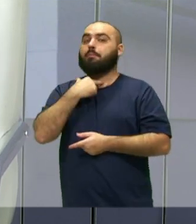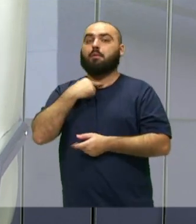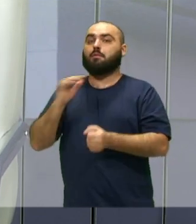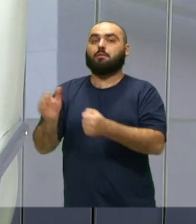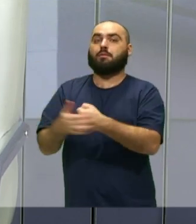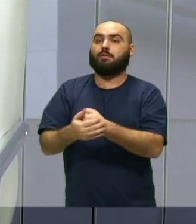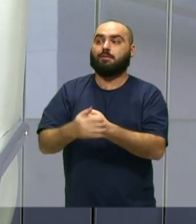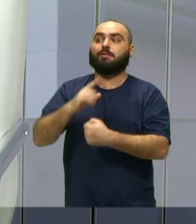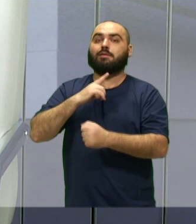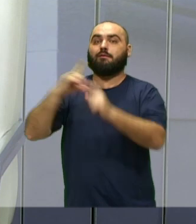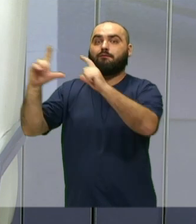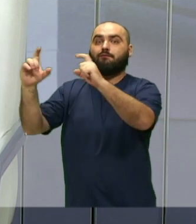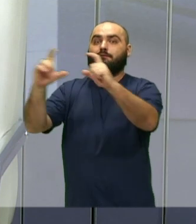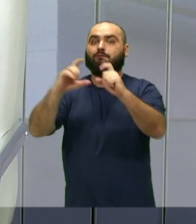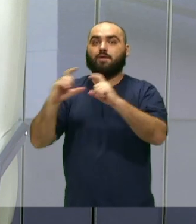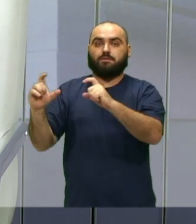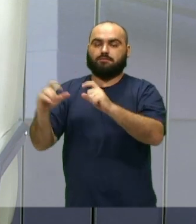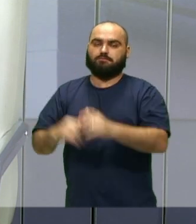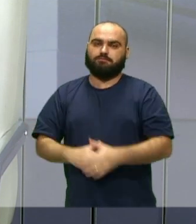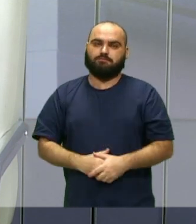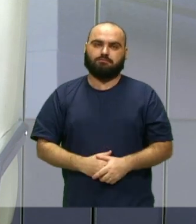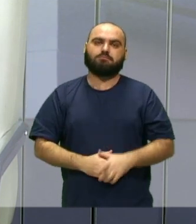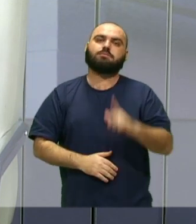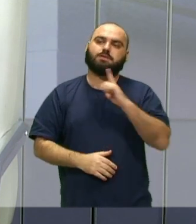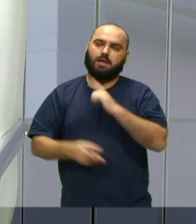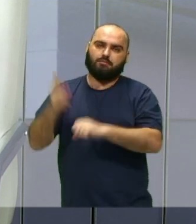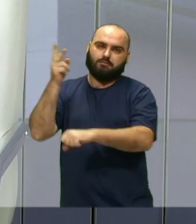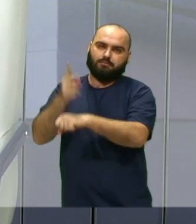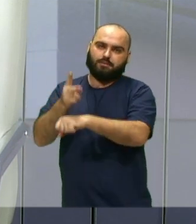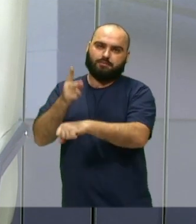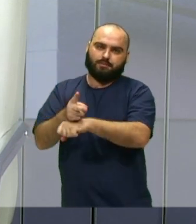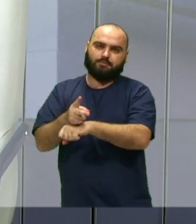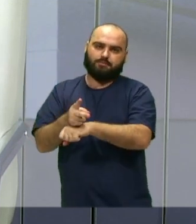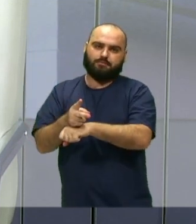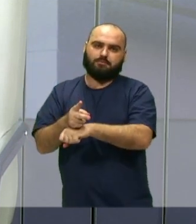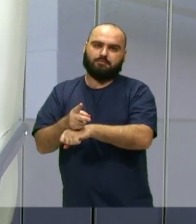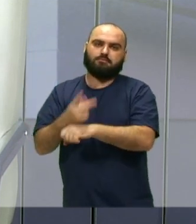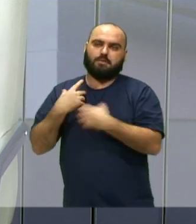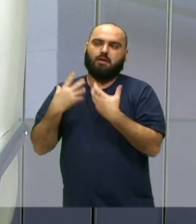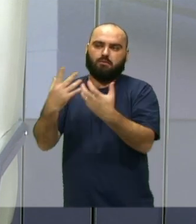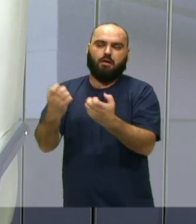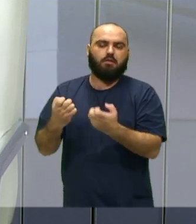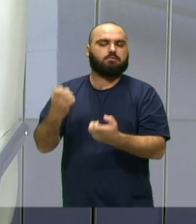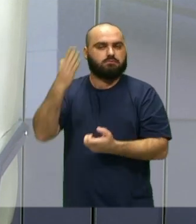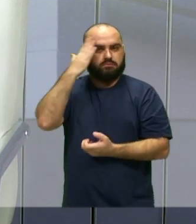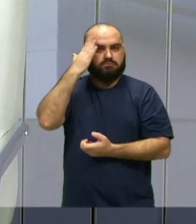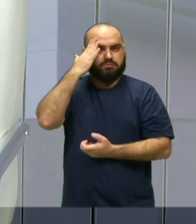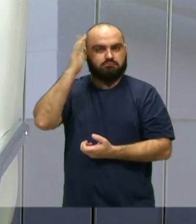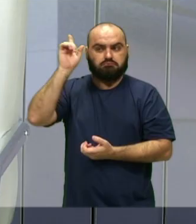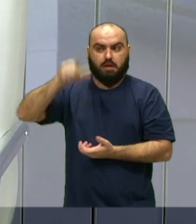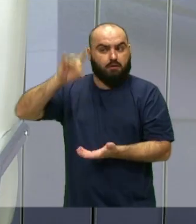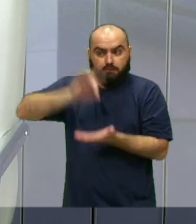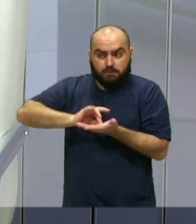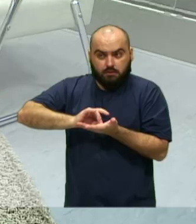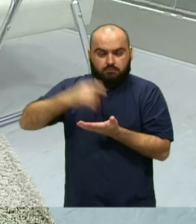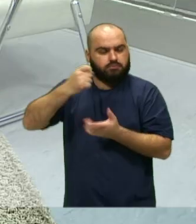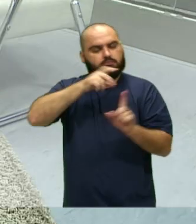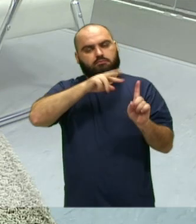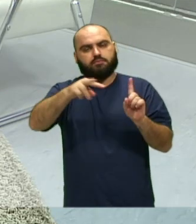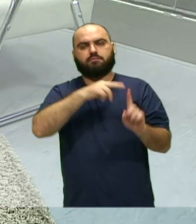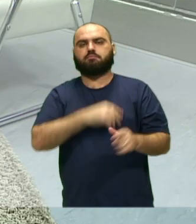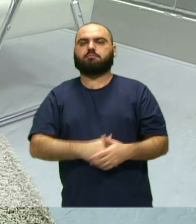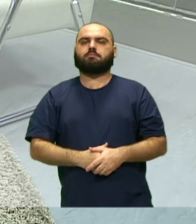tem fotos desse momento, tem a gravação. Um ou outro eu quero ter acesso. Se é oficial, tem que ser transparente.